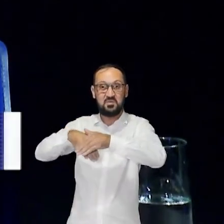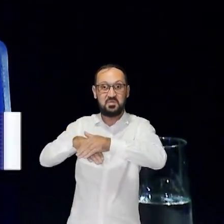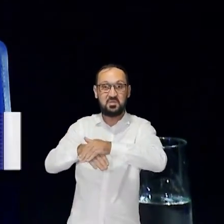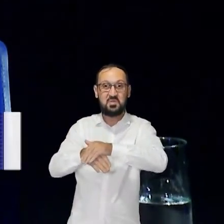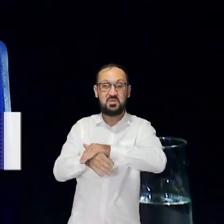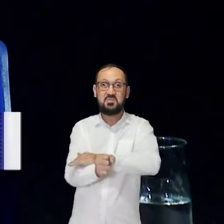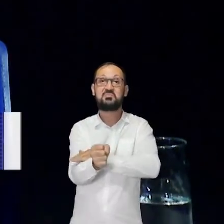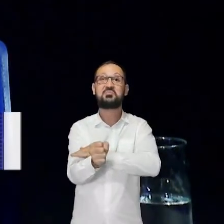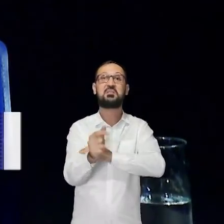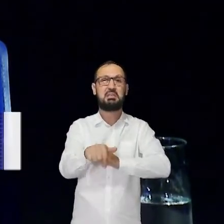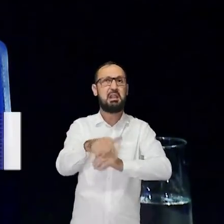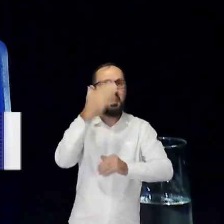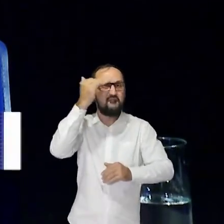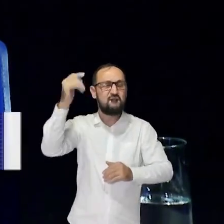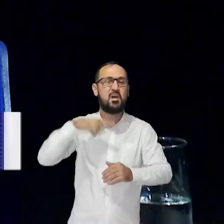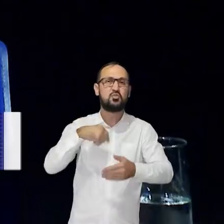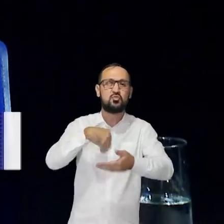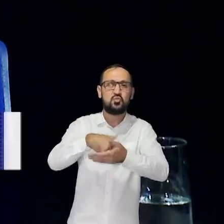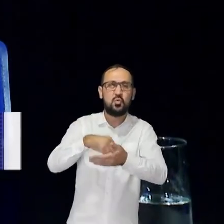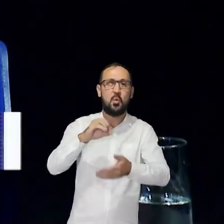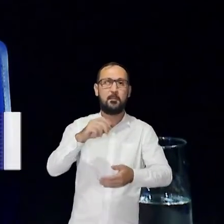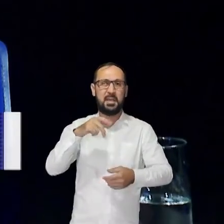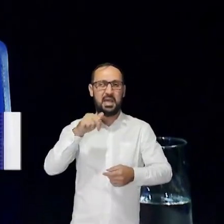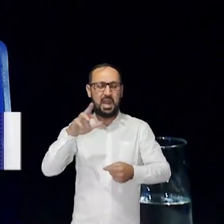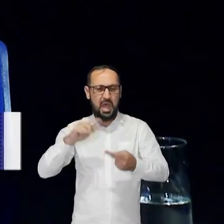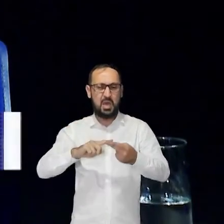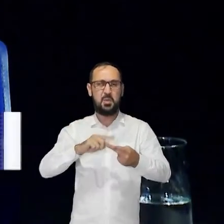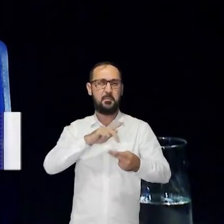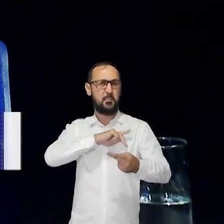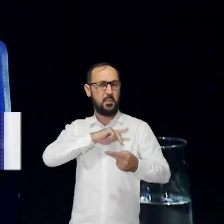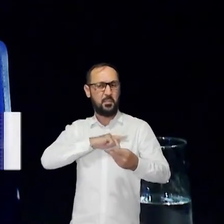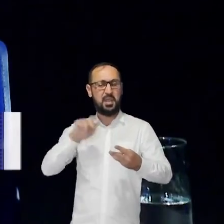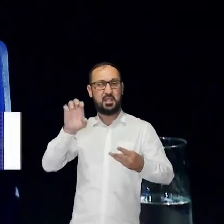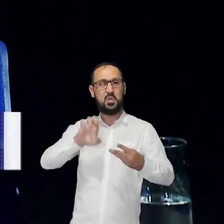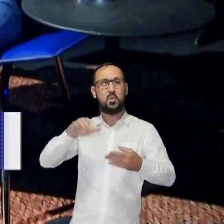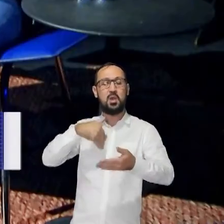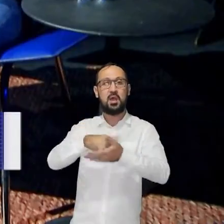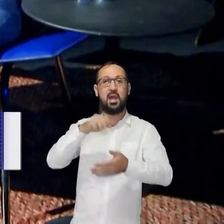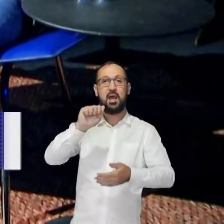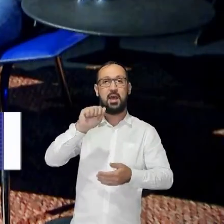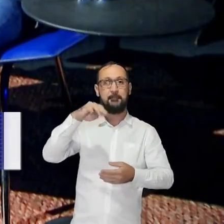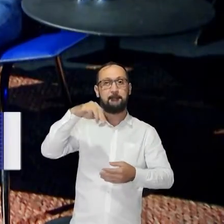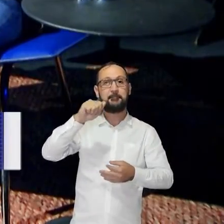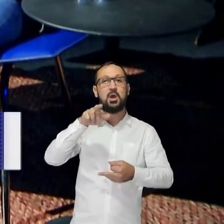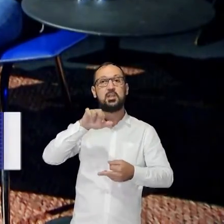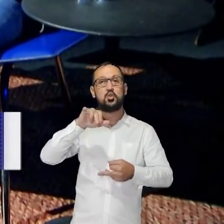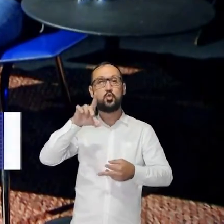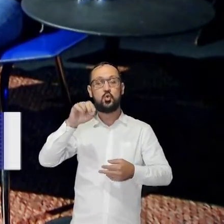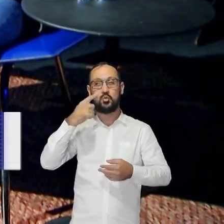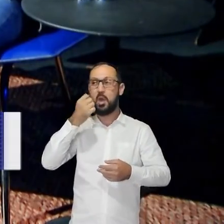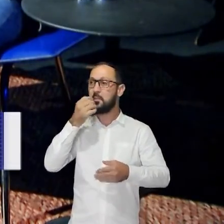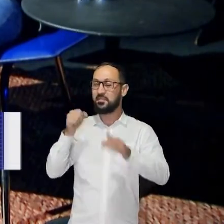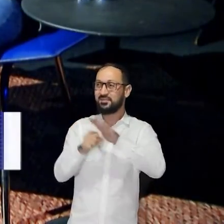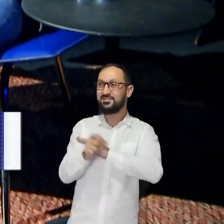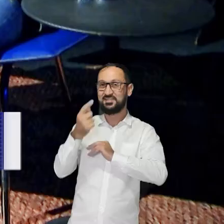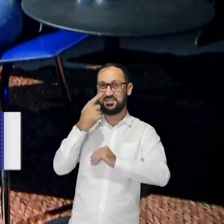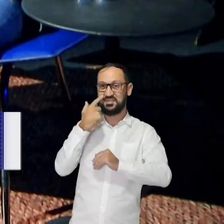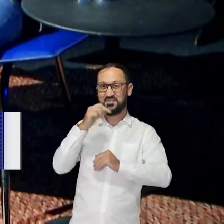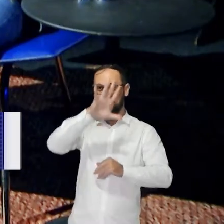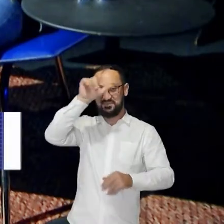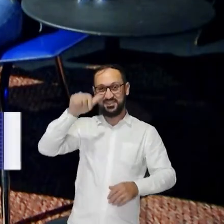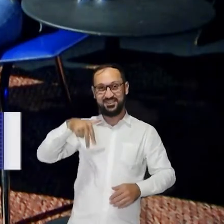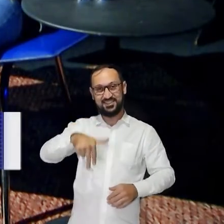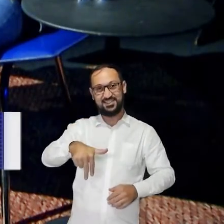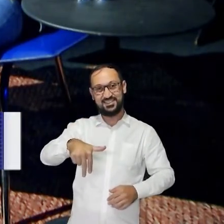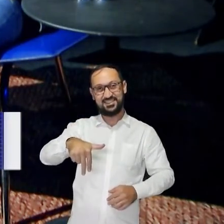jogador, um ex-jogador de futebol muito famoso, jogou no Operário, Palmeiras, jogou na Europa. Estou falando de Amarildo Carvalho. Amarildo, tudo bem?